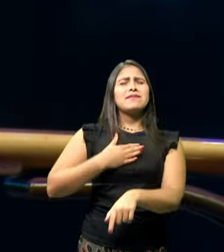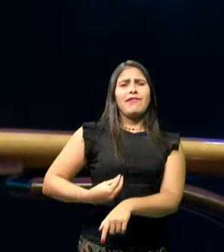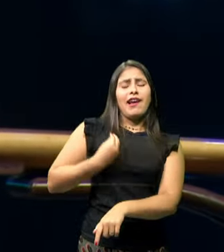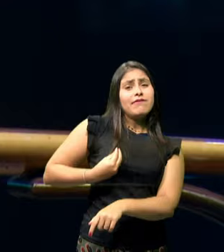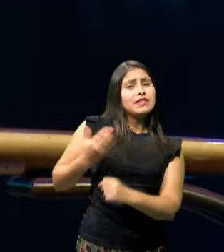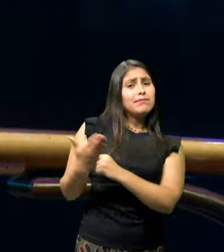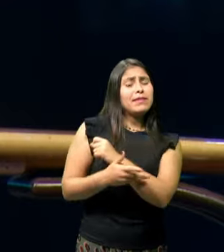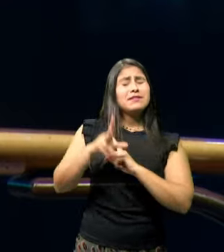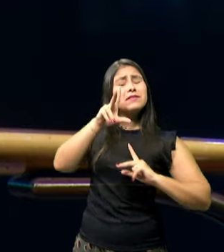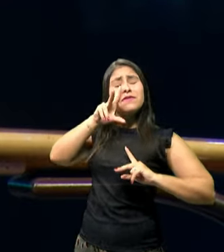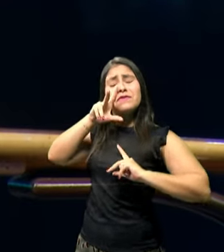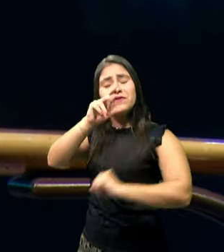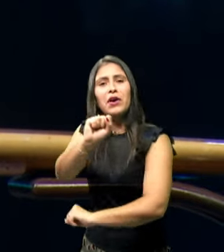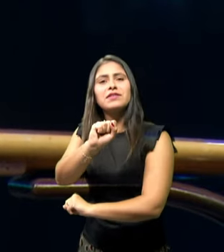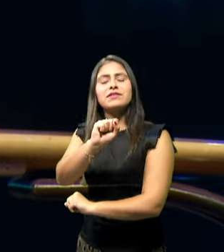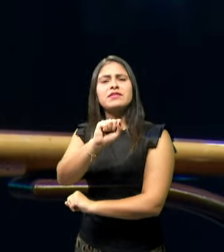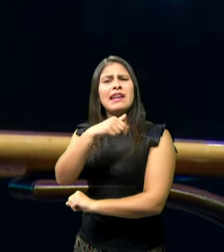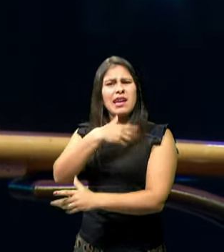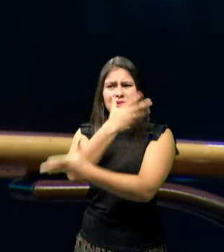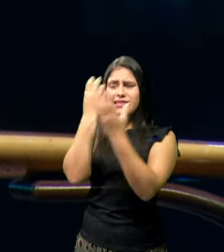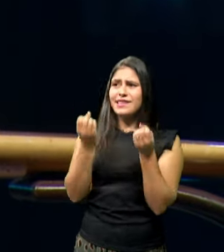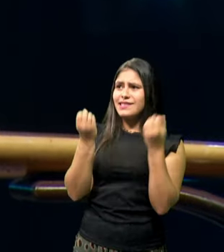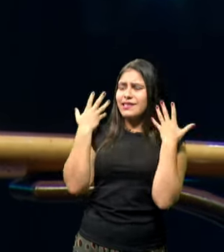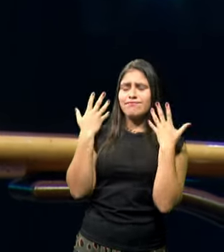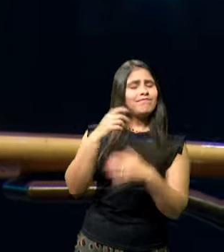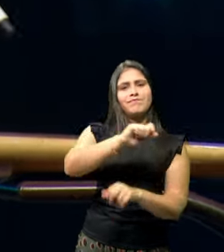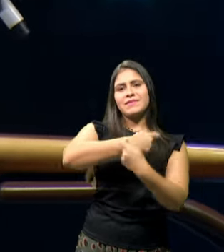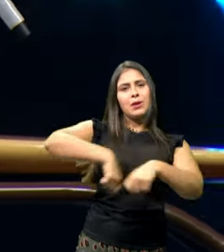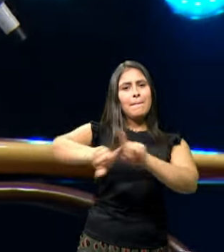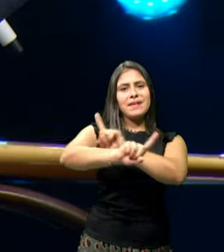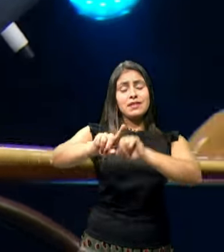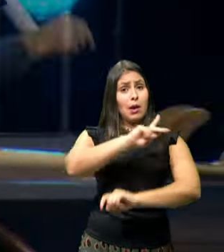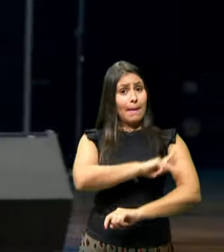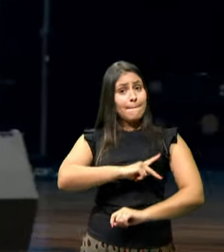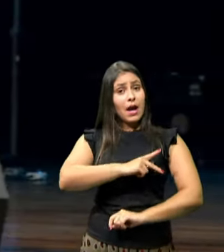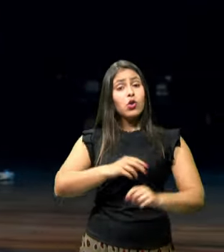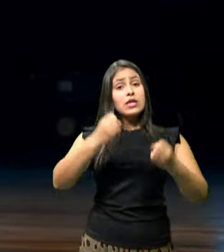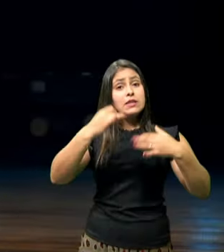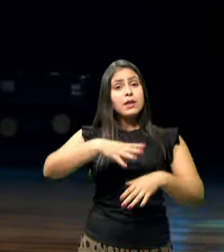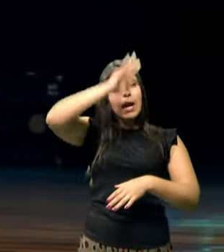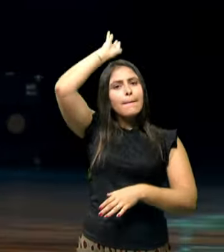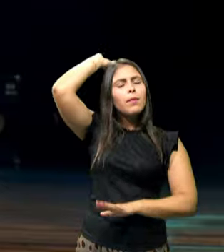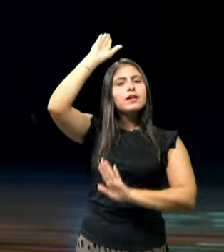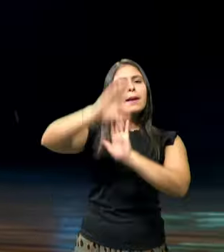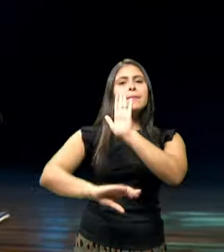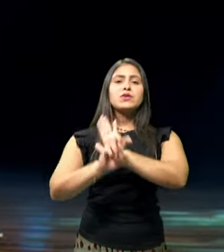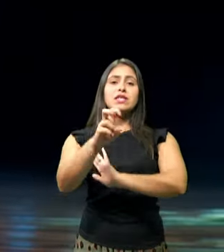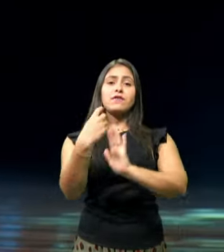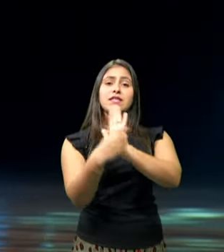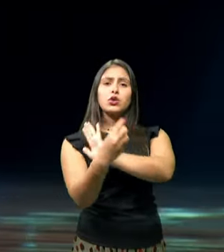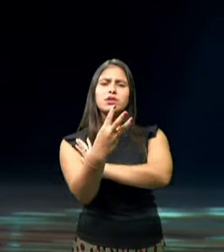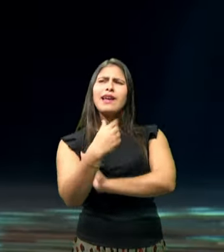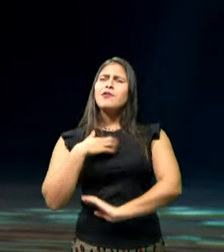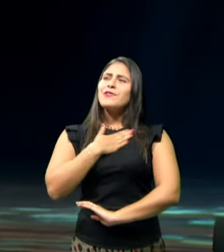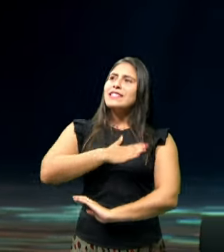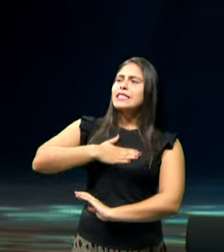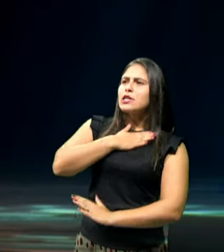vida. Eu não preciso esquecer disso. Quando Paulo diz em Romanos 5:3, porque sinto prazer